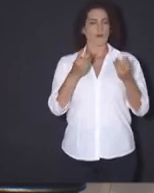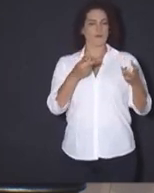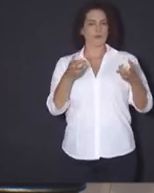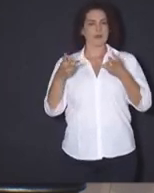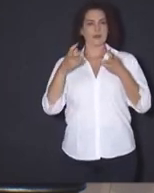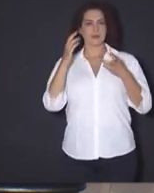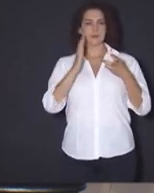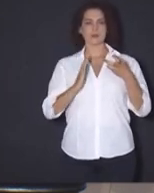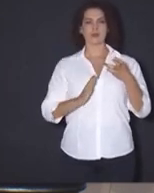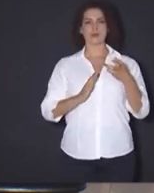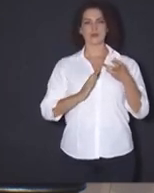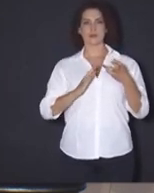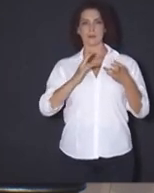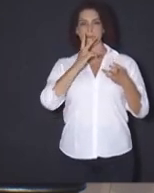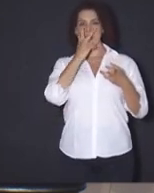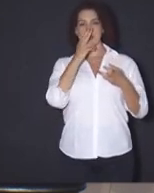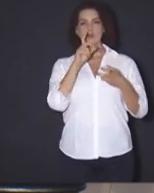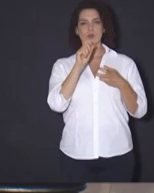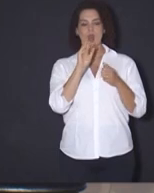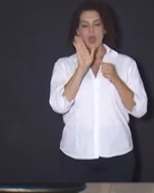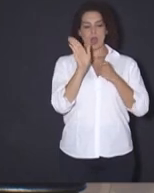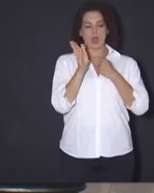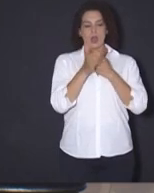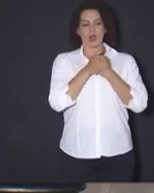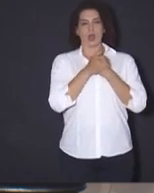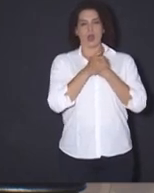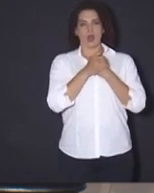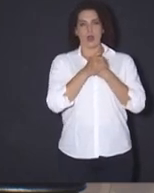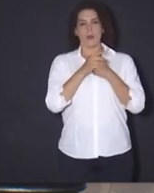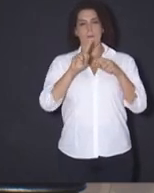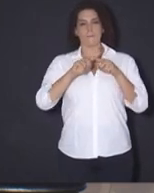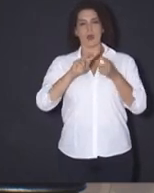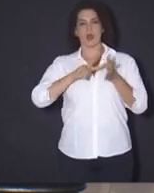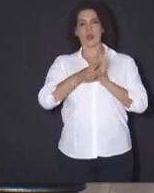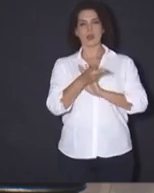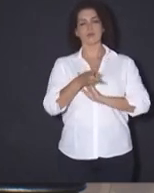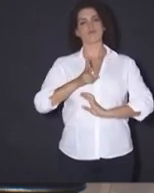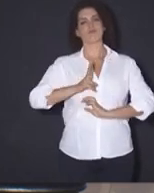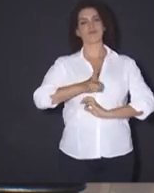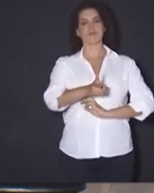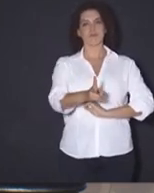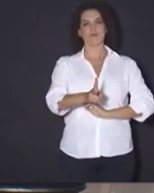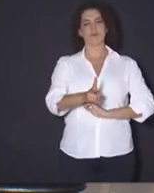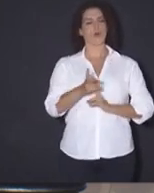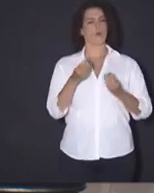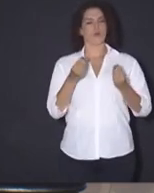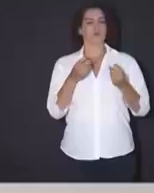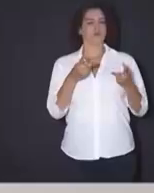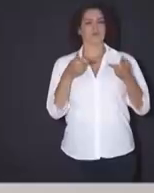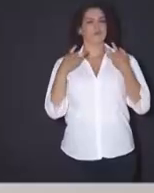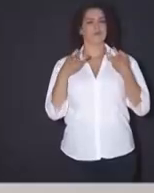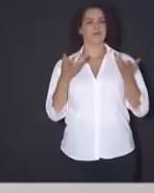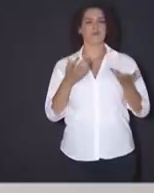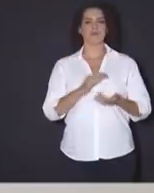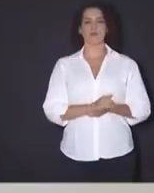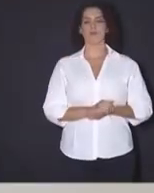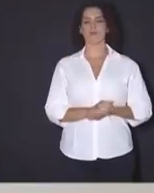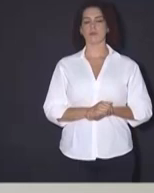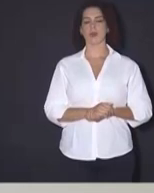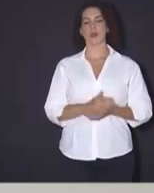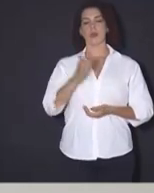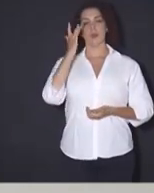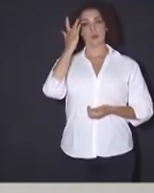seja tira um certo pano e o crime está se revelando como o senhor vê esse momento mas que o brasil